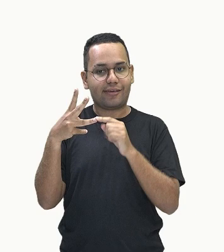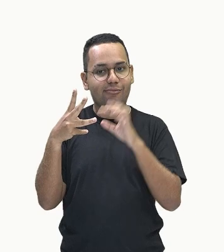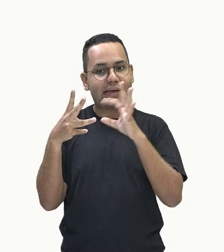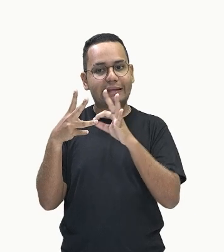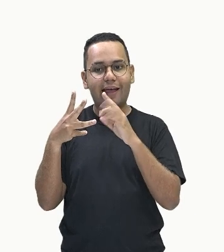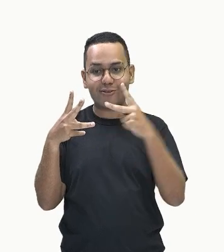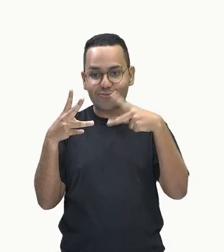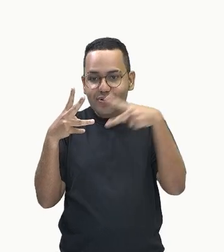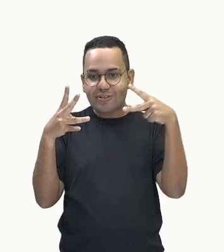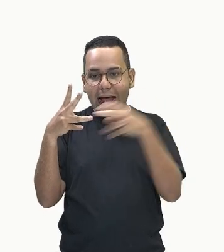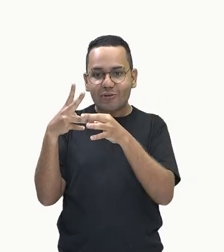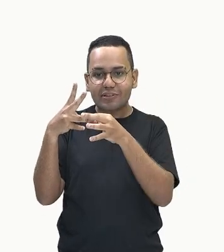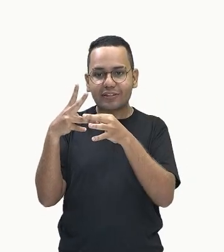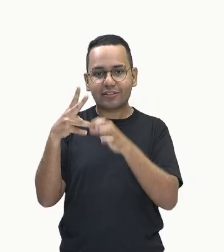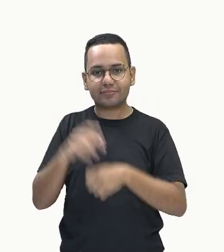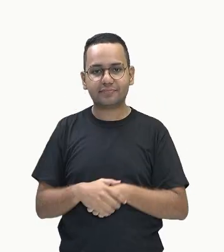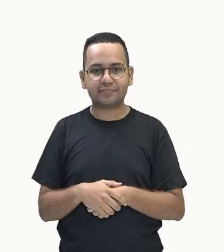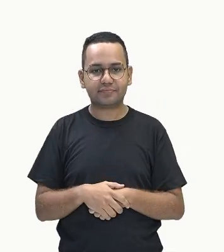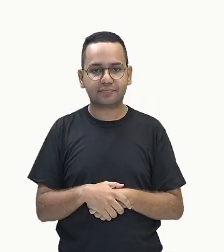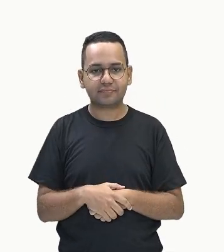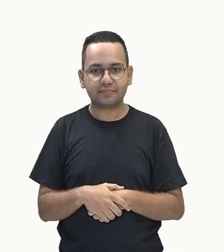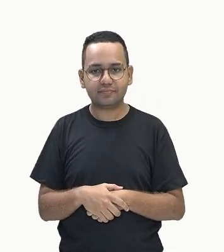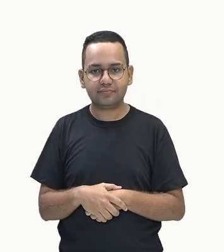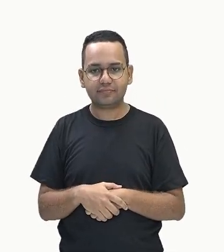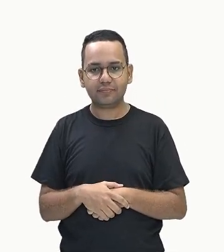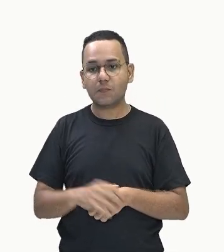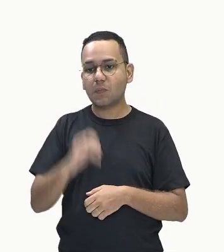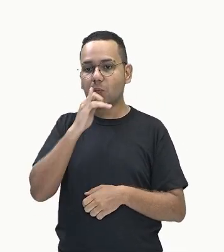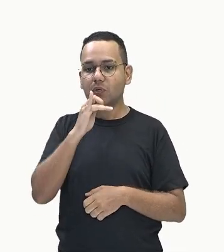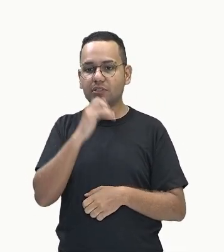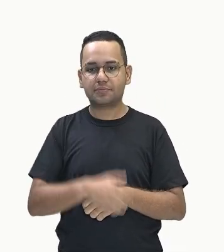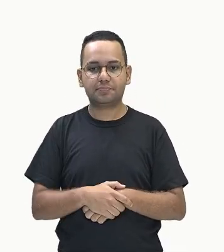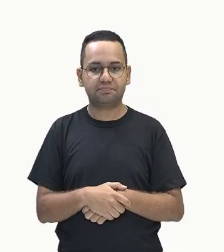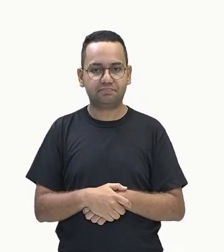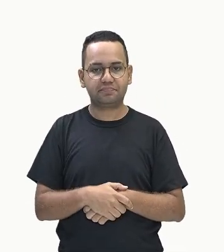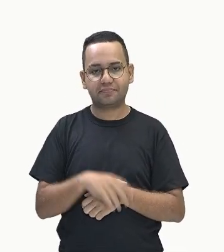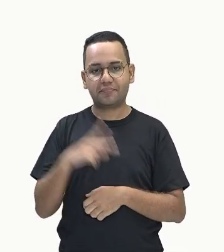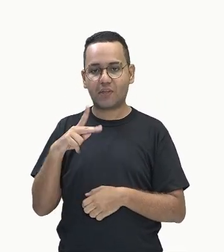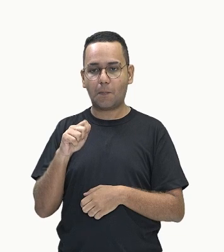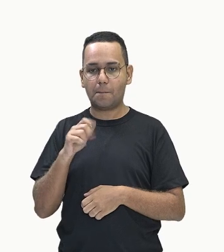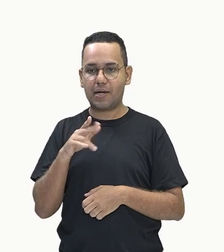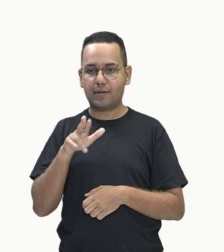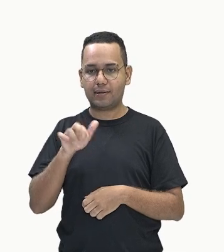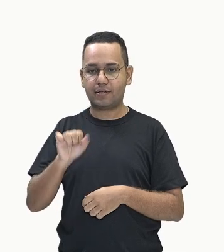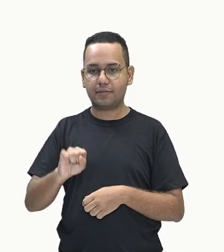uma porção exócrina. Trazemos aqui como exemplo o pâncreas.